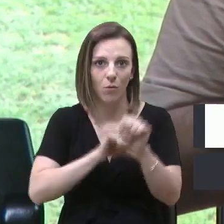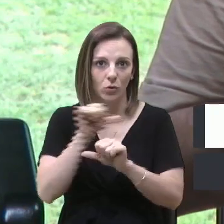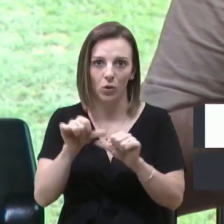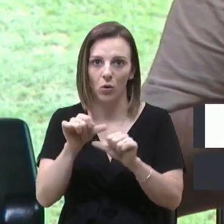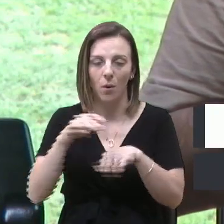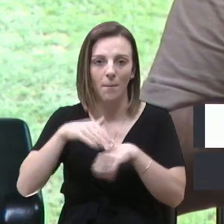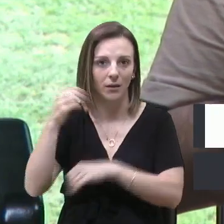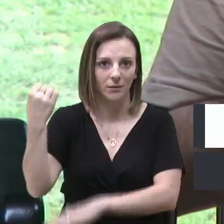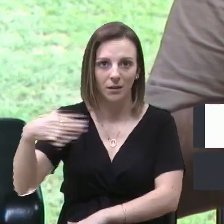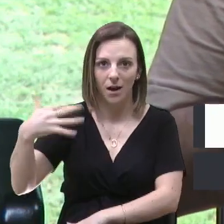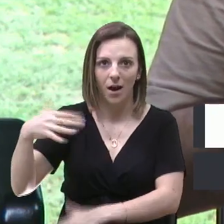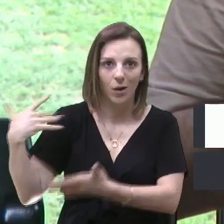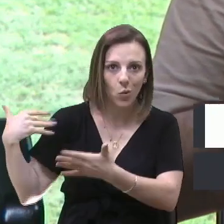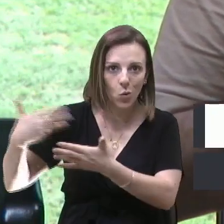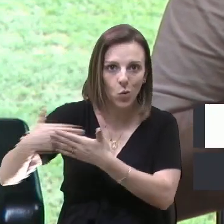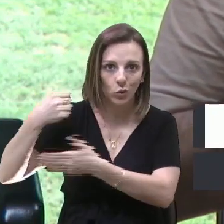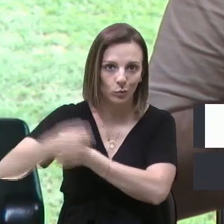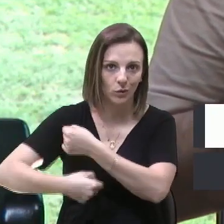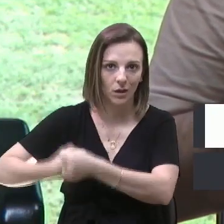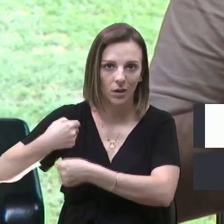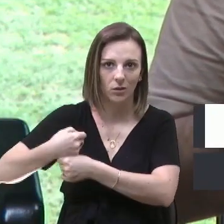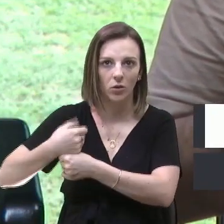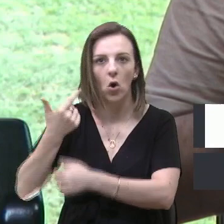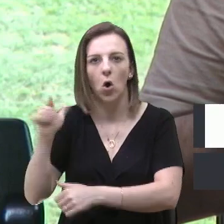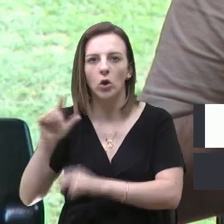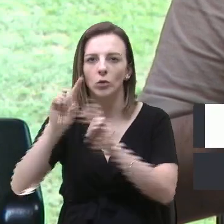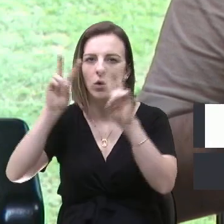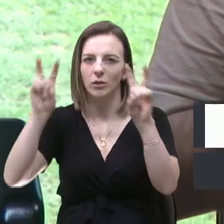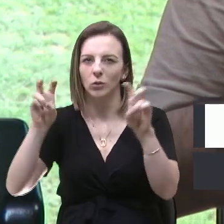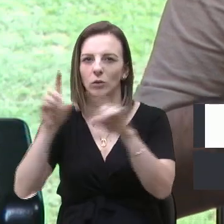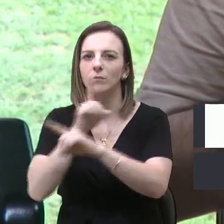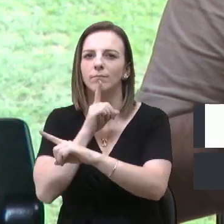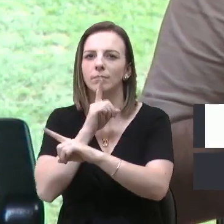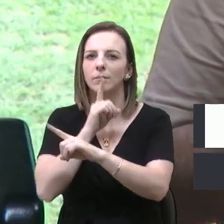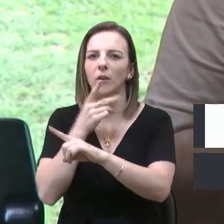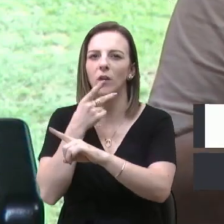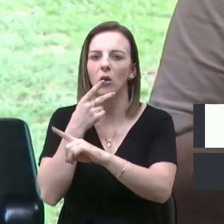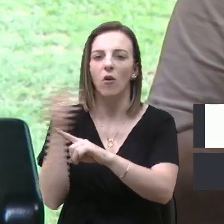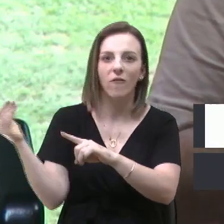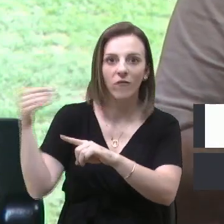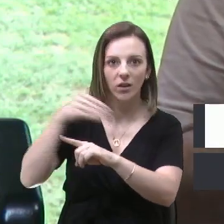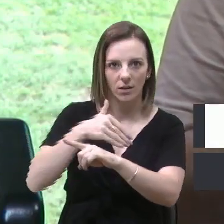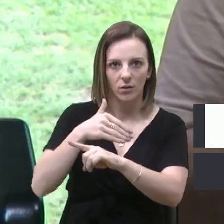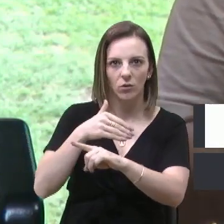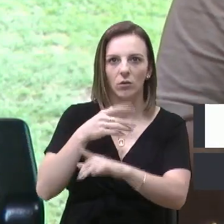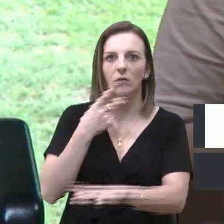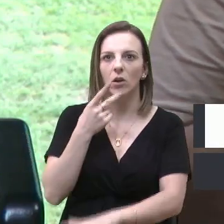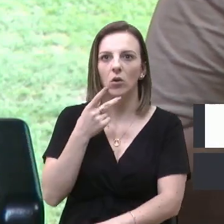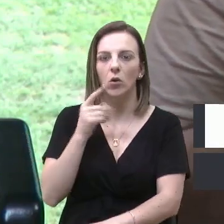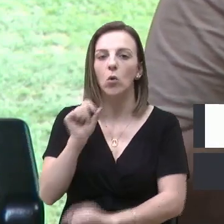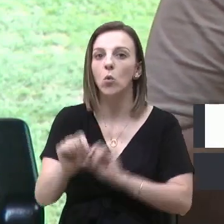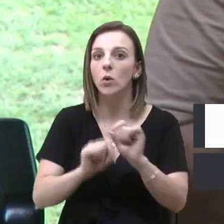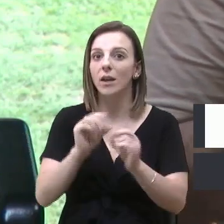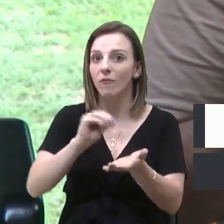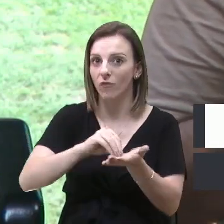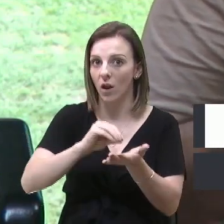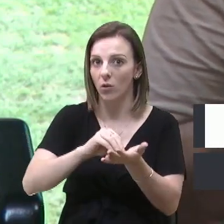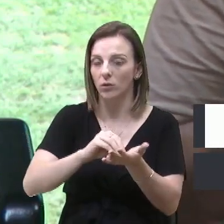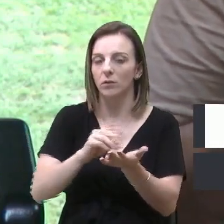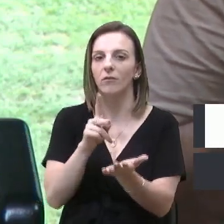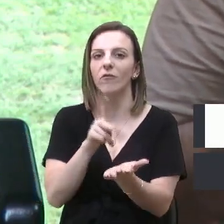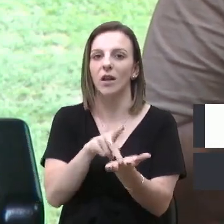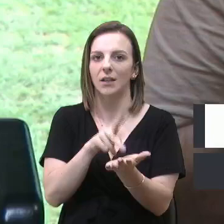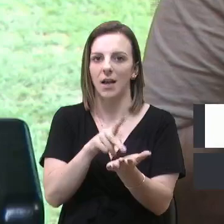Outra situação, vereador Meneguzzi, que o senhor estava vindo para cá e o senhor levantou. O que falta realmente é a prefeitura, a Secretaria